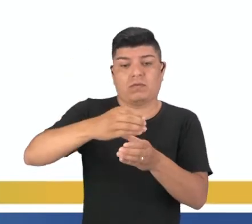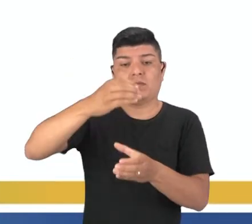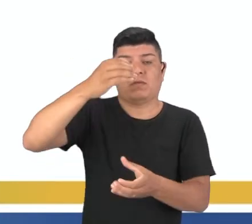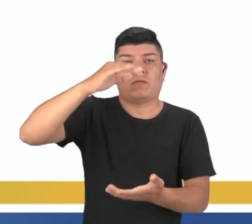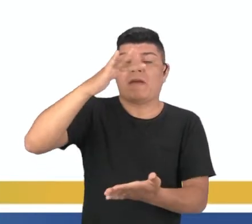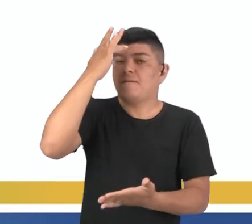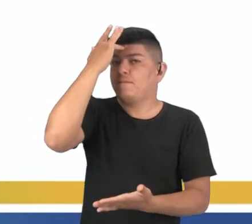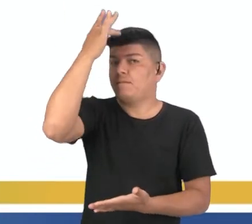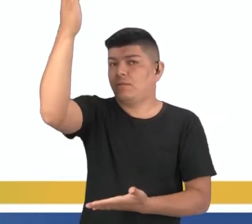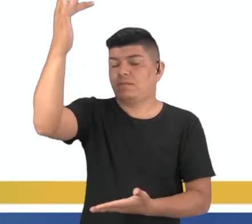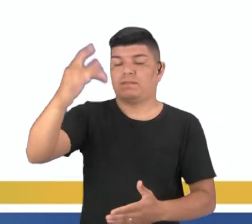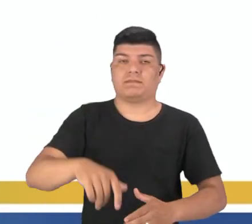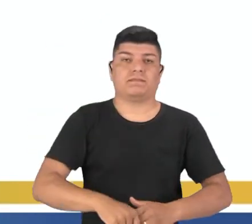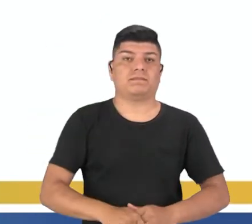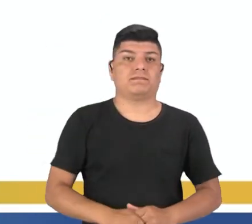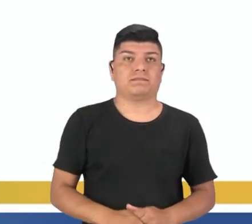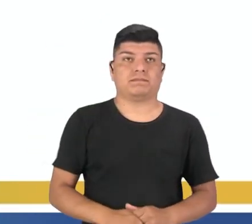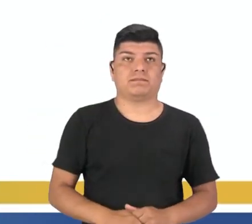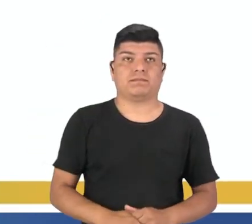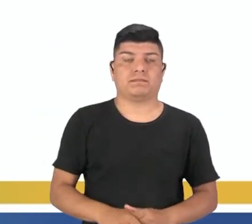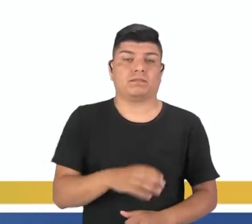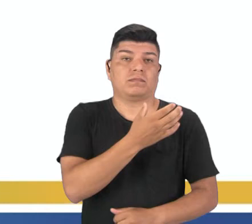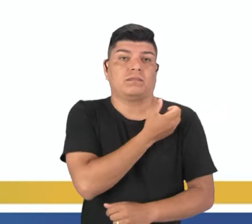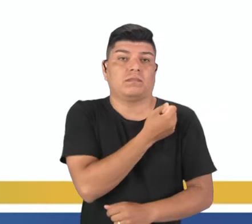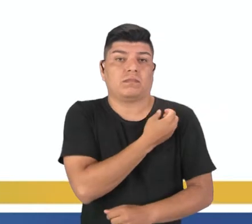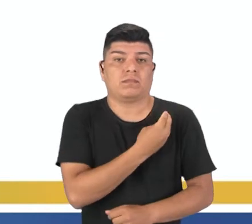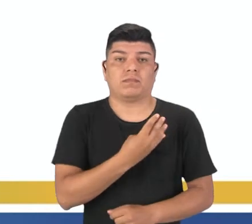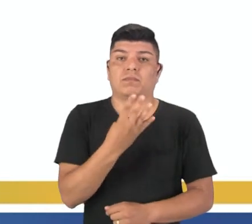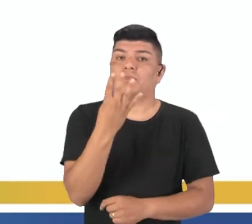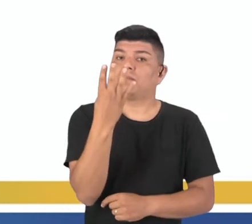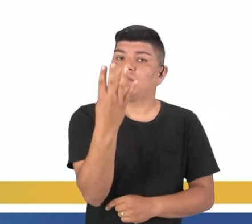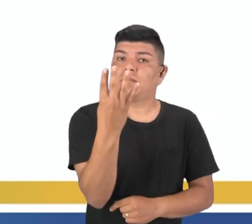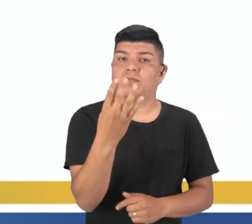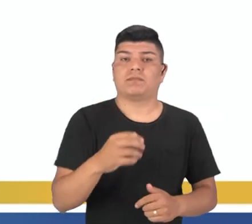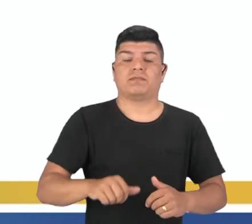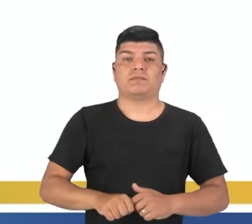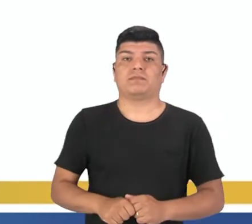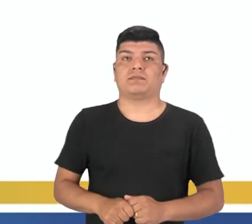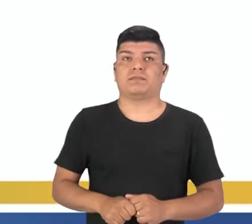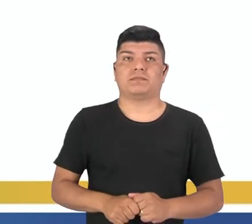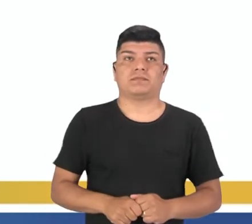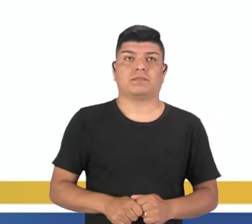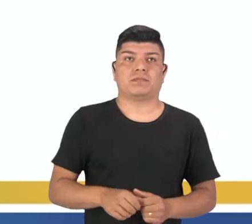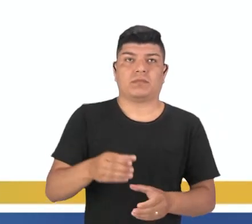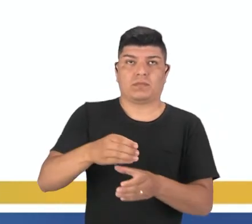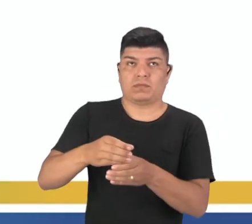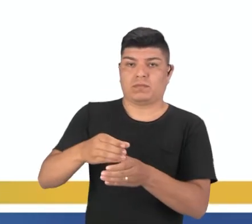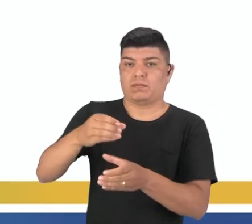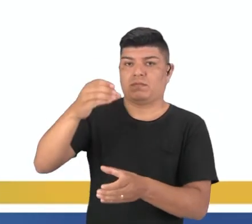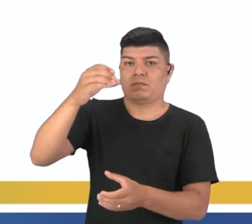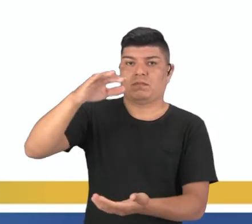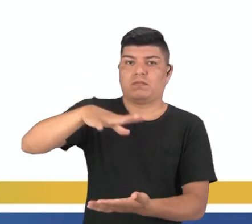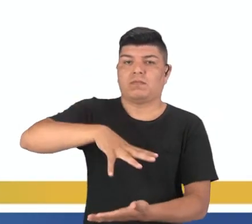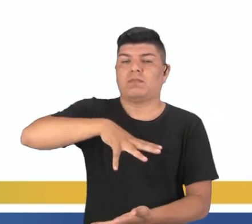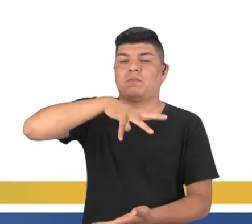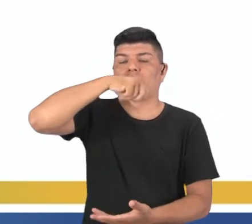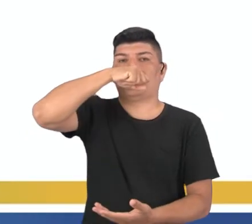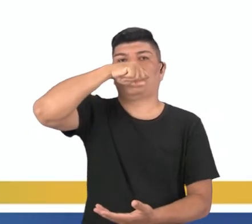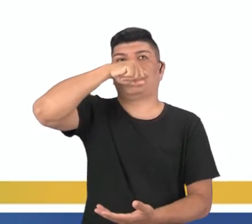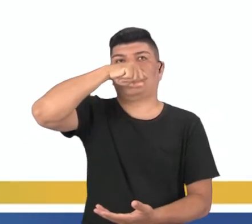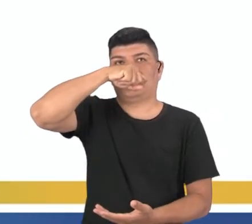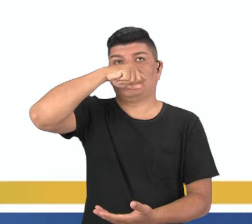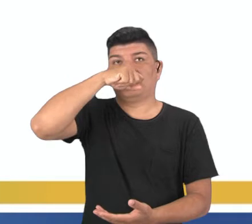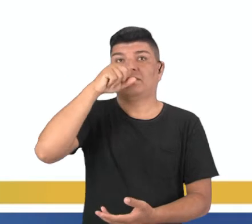muito fácil, não é? Então, vamos para o problema de número 4. Um cilindro de ar respirável